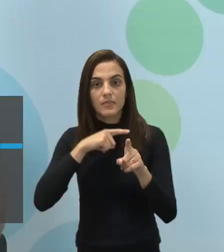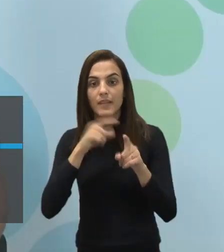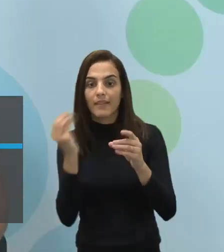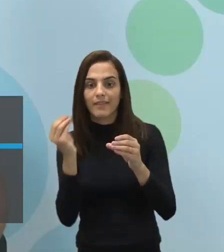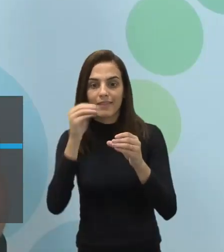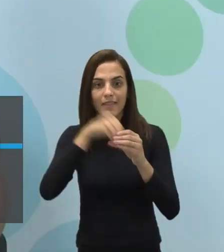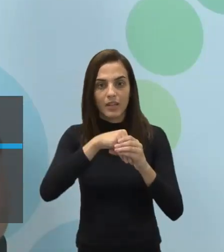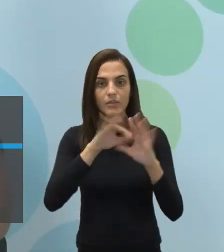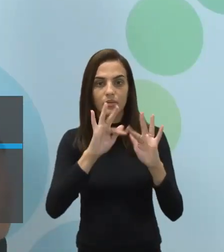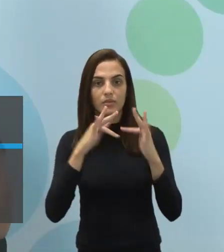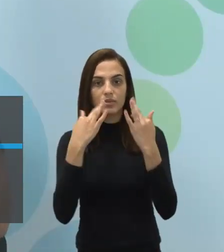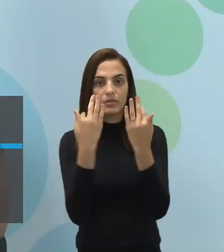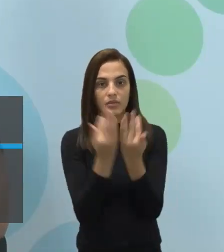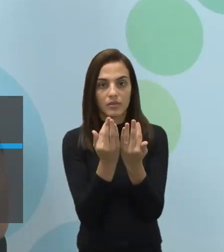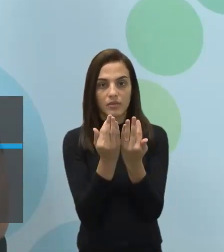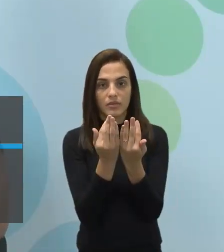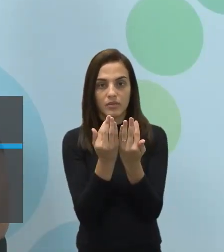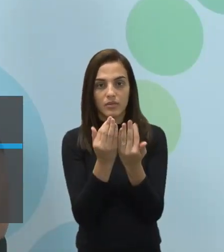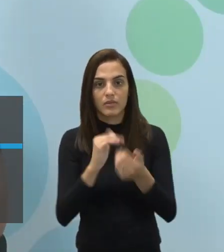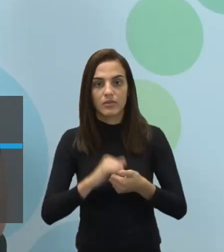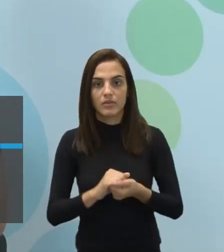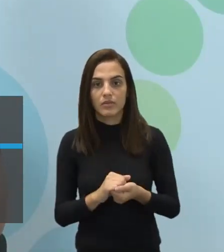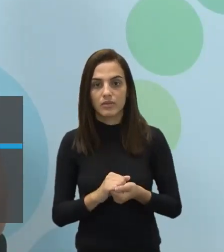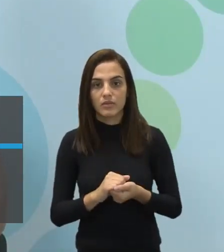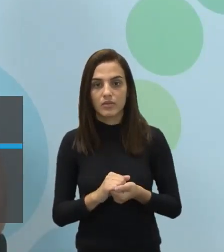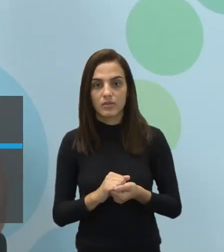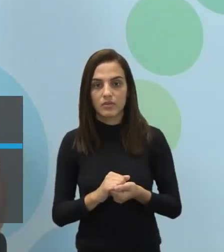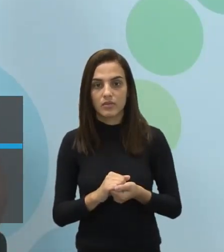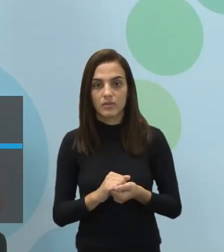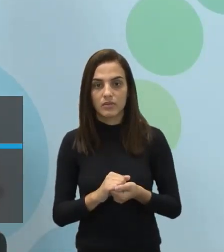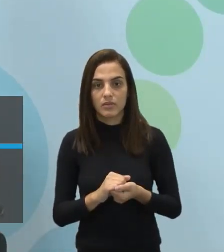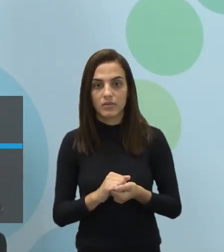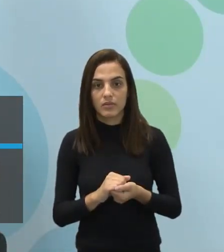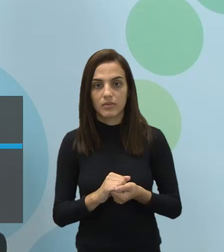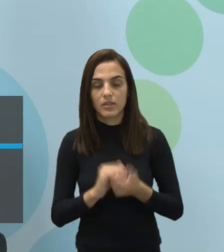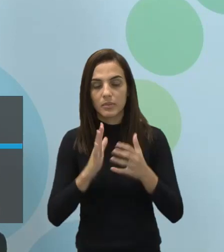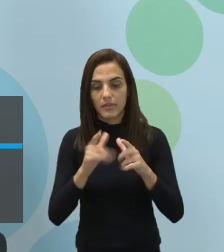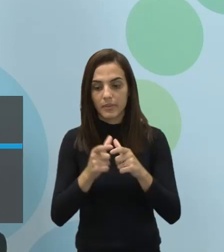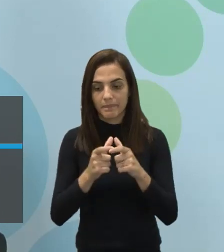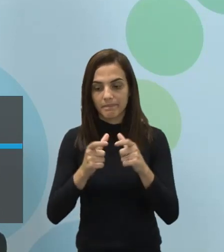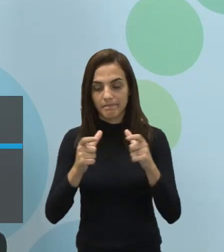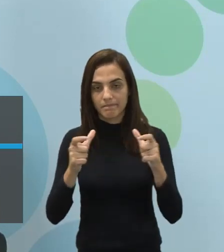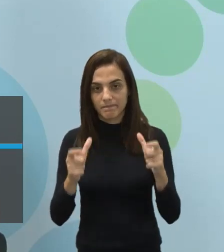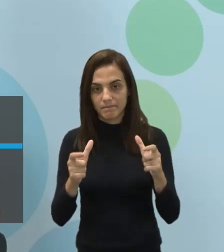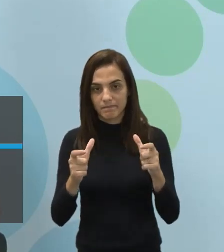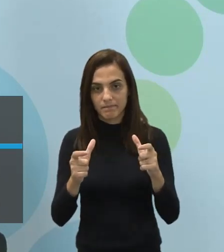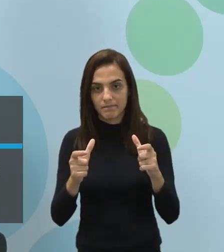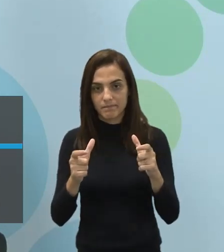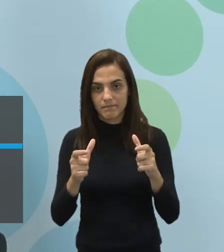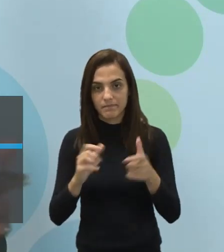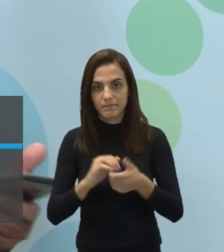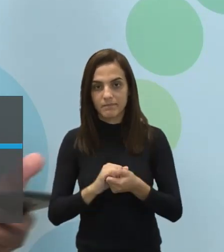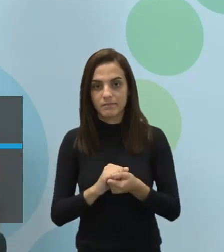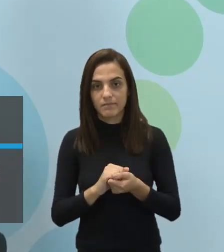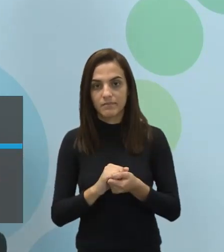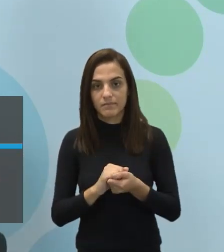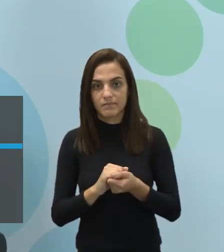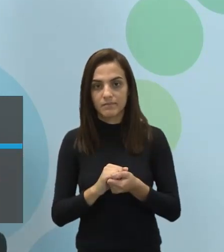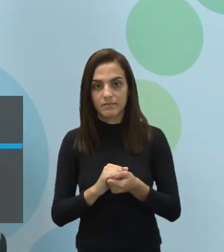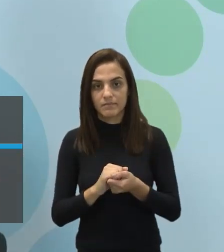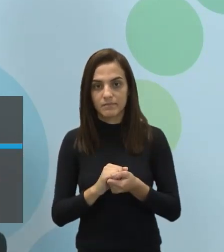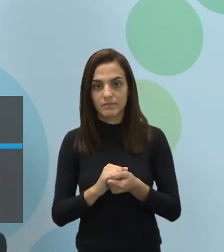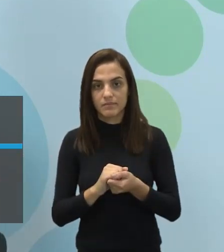família, como que ele se organiza na comunidade, mas isso vai se ampliando, né? Nós não vivemos numa